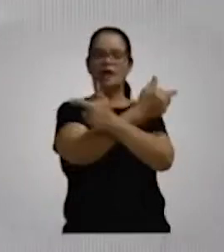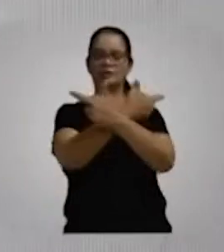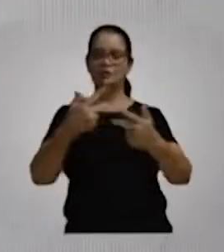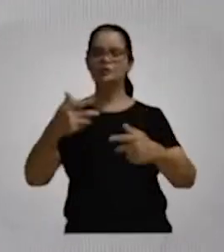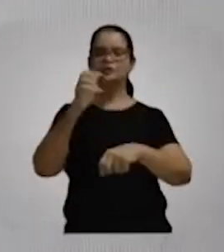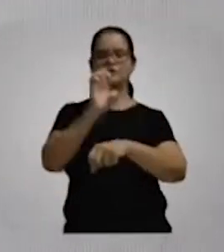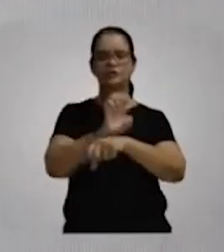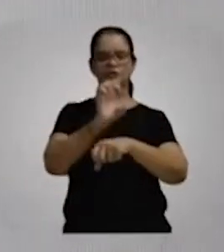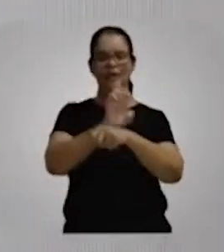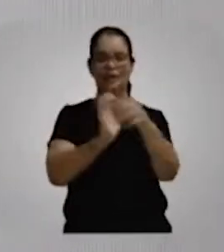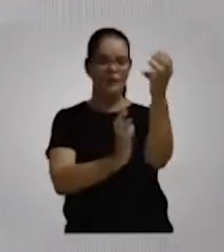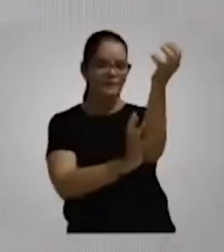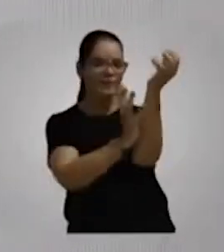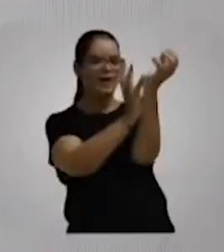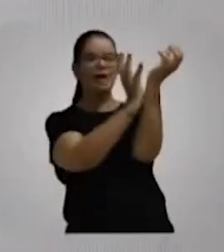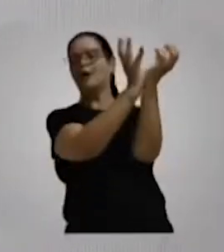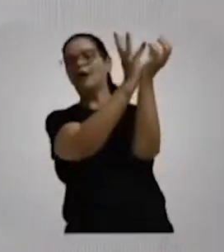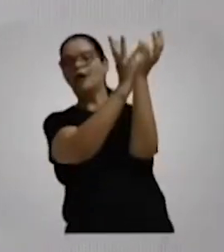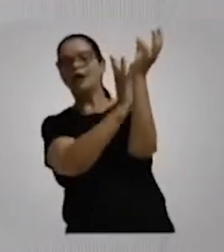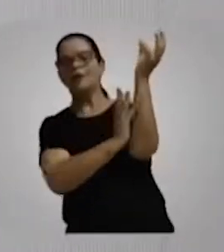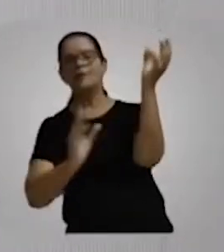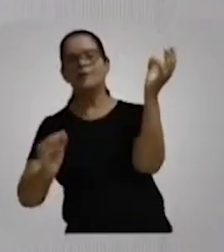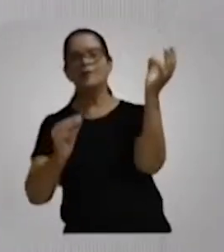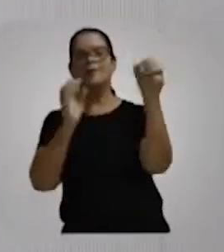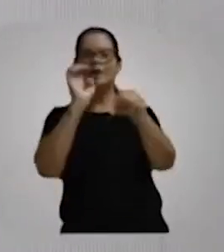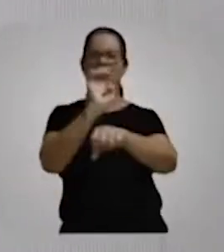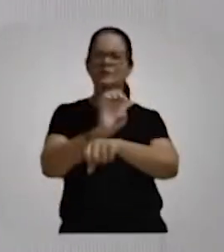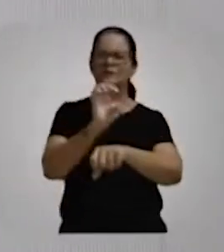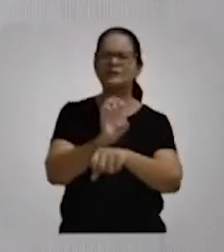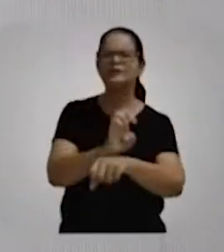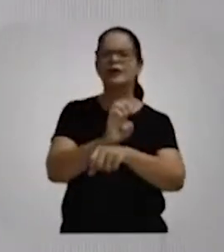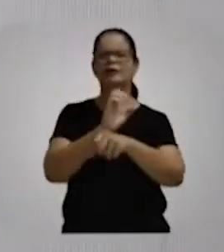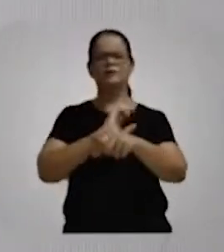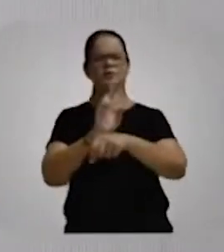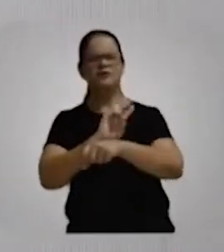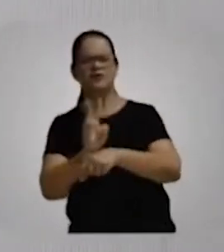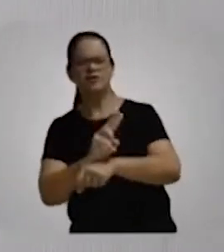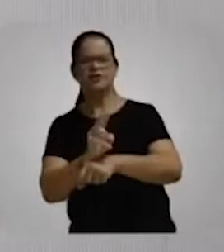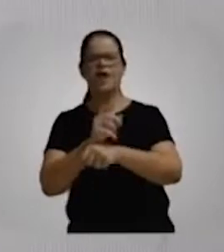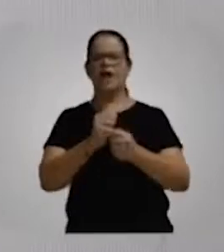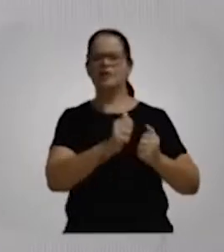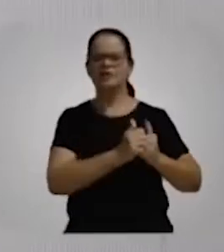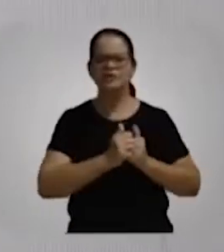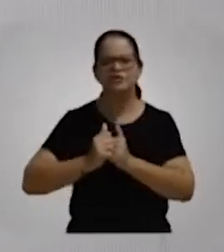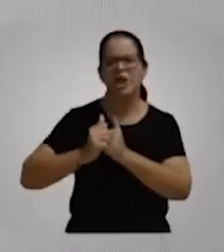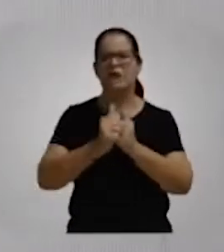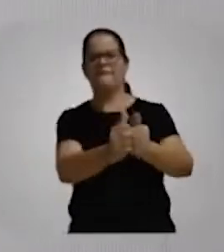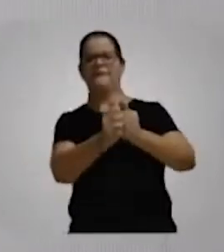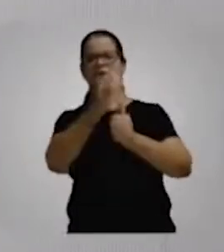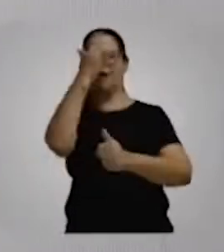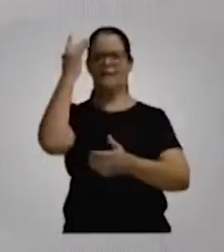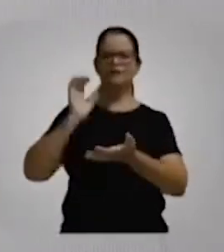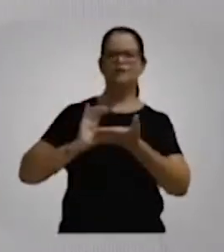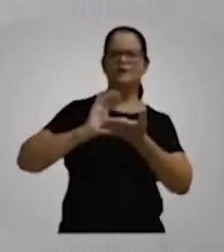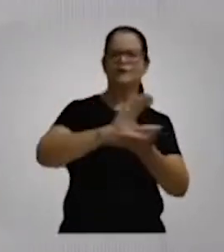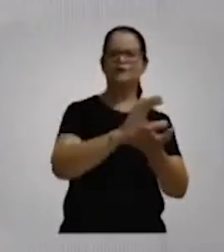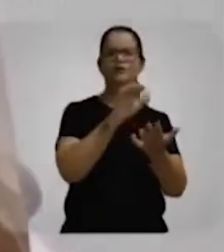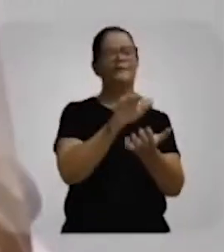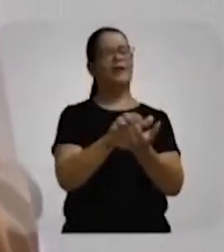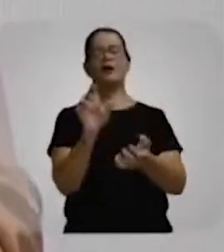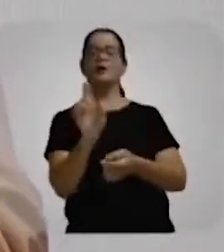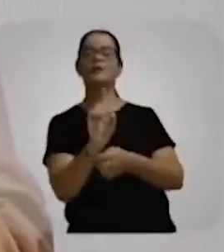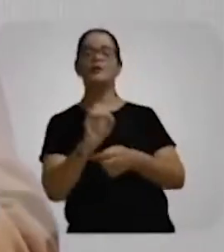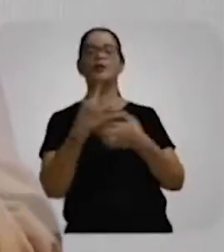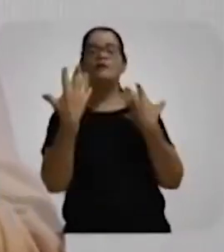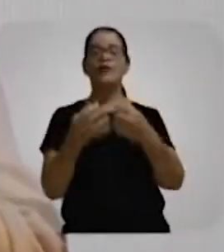condições do Estado para desburocratização, para que o Estado não seja fiscalista e persiga aquele que quer investir em Pernambuco.